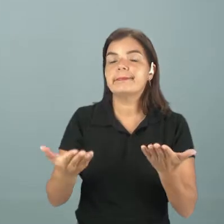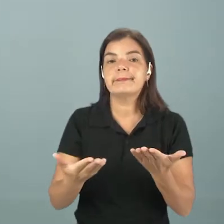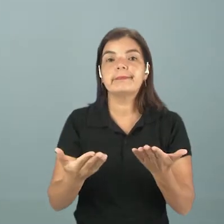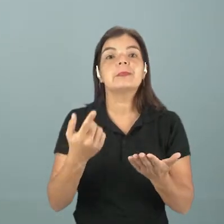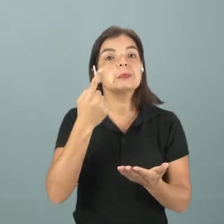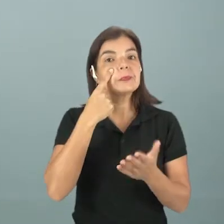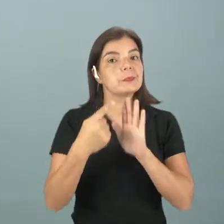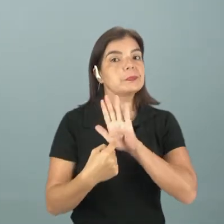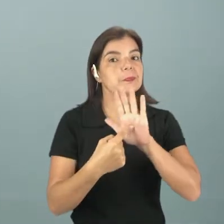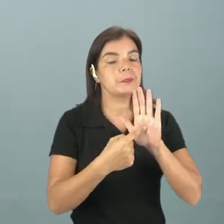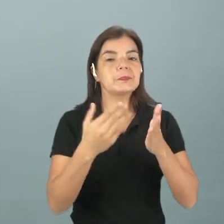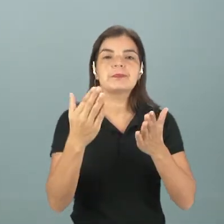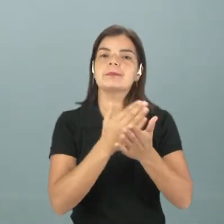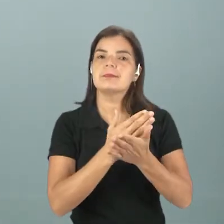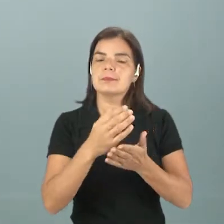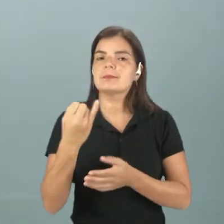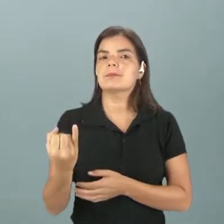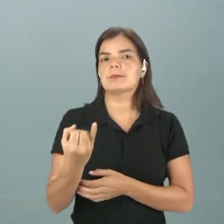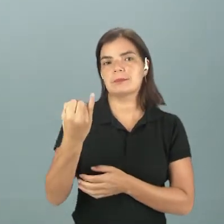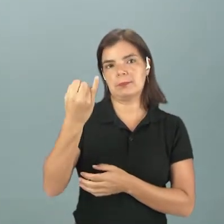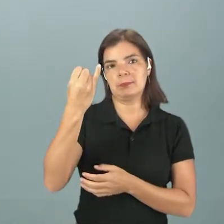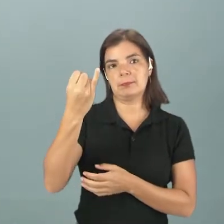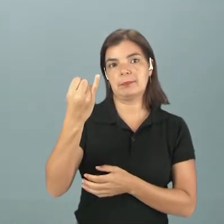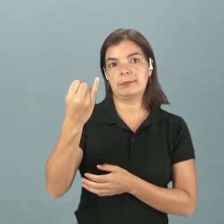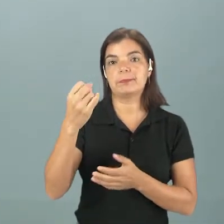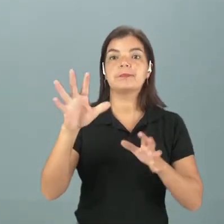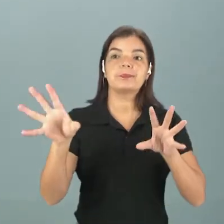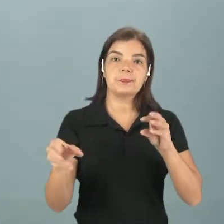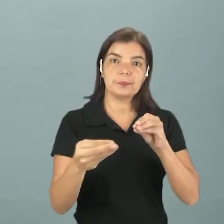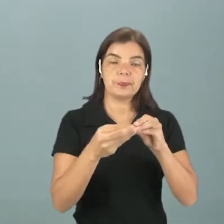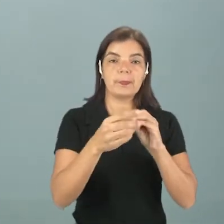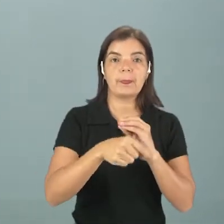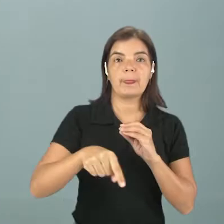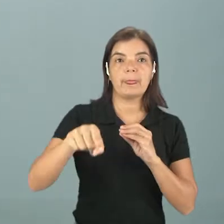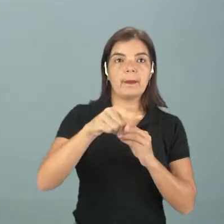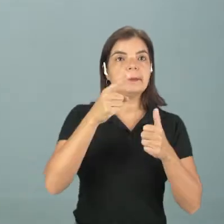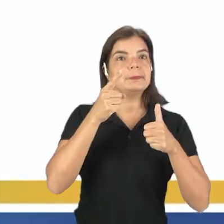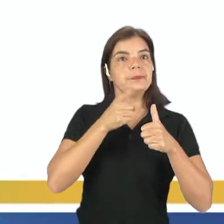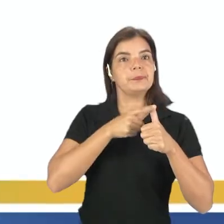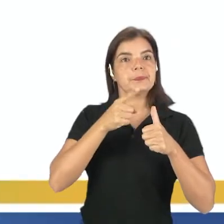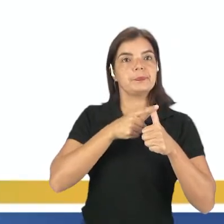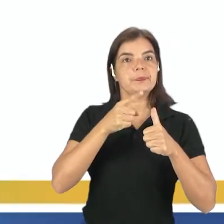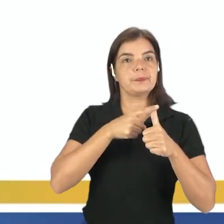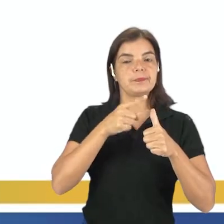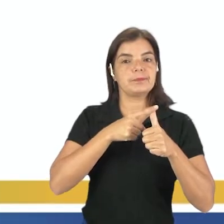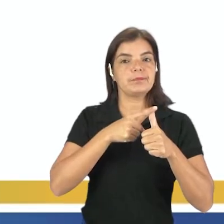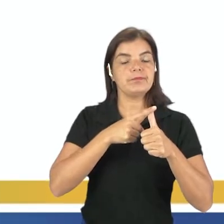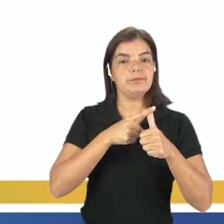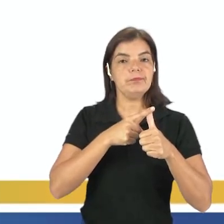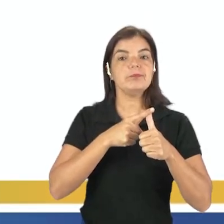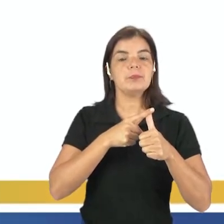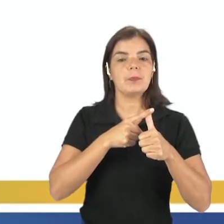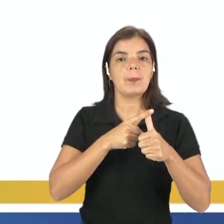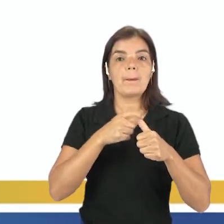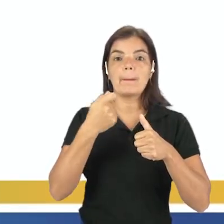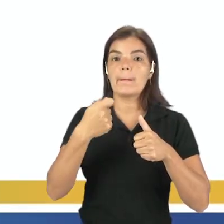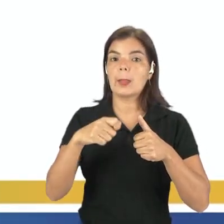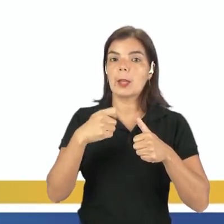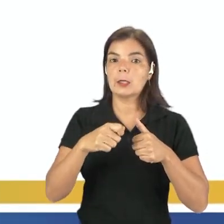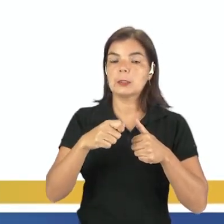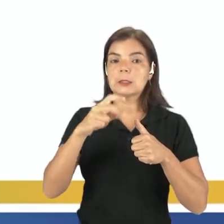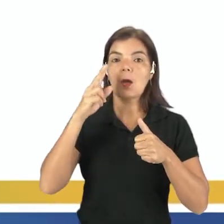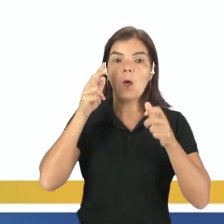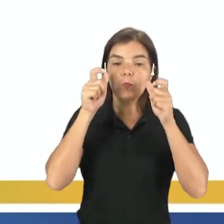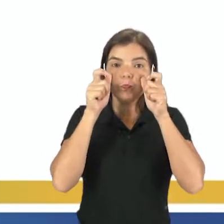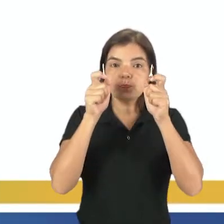vai ver alguns pontos que são importantes para a sinopse de vocês. Primeiro ponto, você precisa prender o leitor.